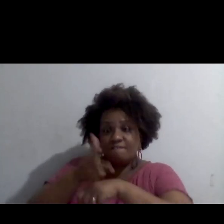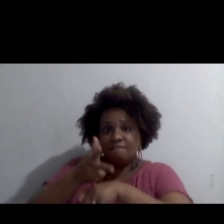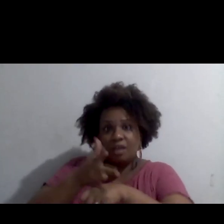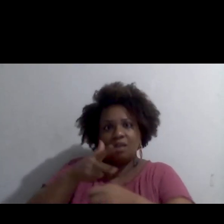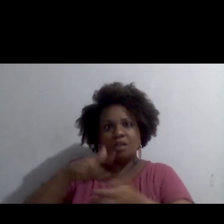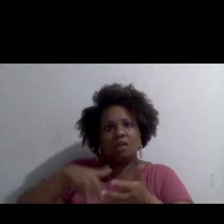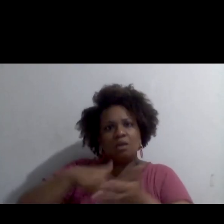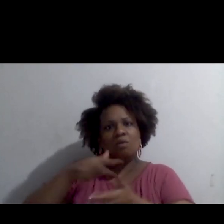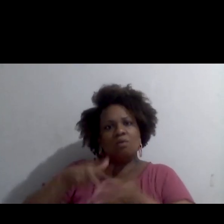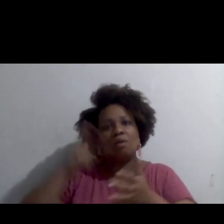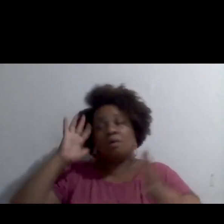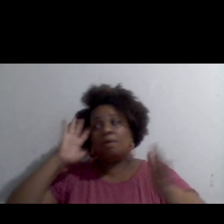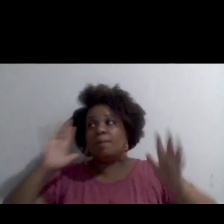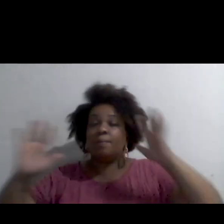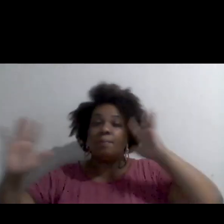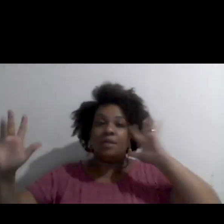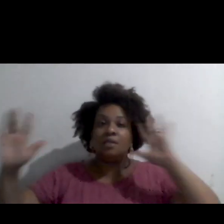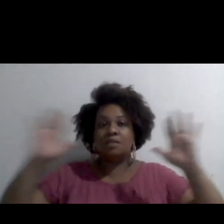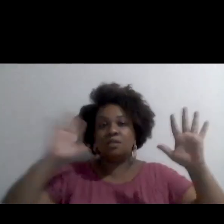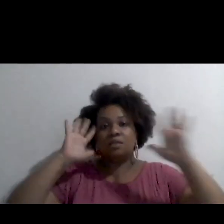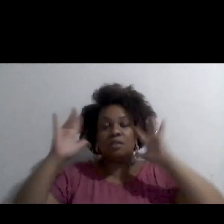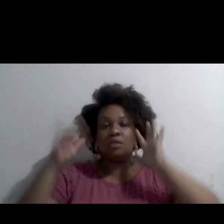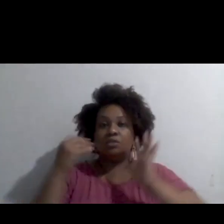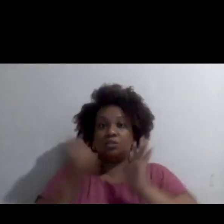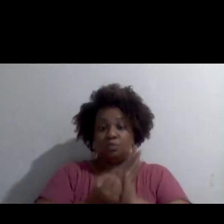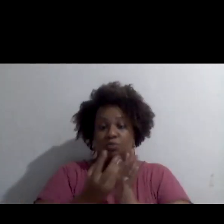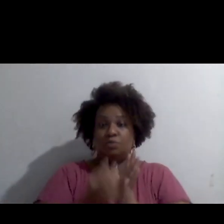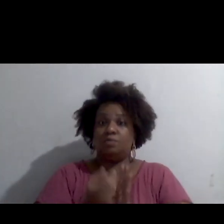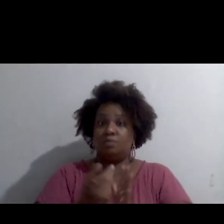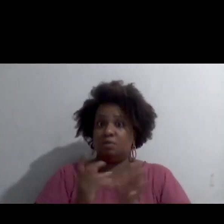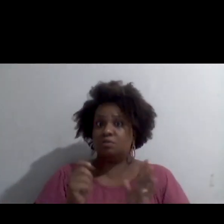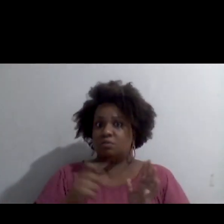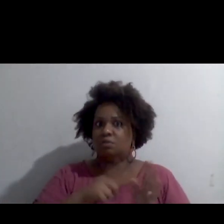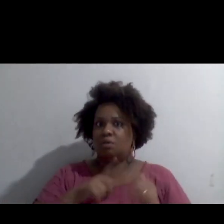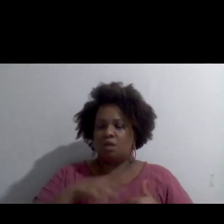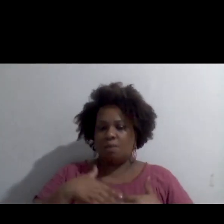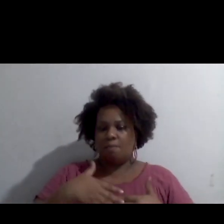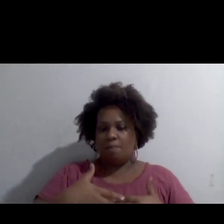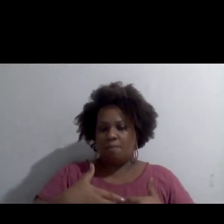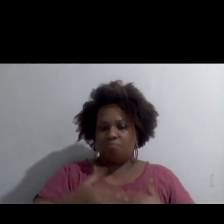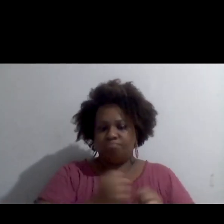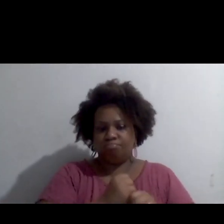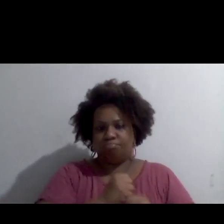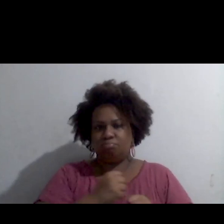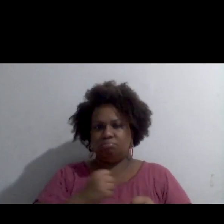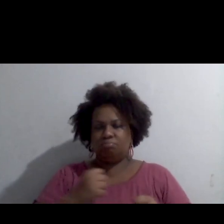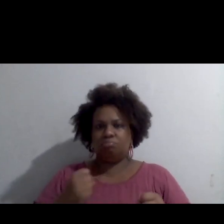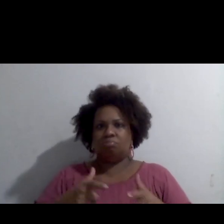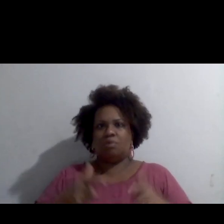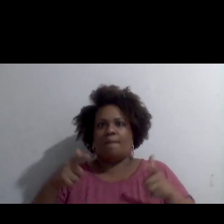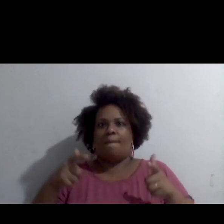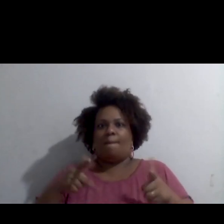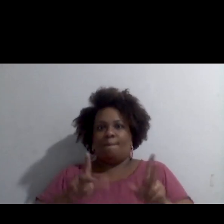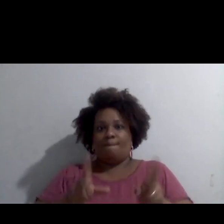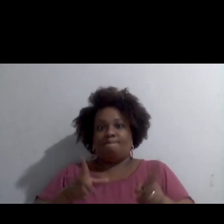pensamento como política pública, já que é uma área que vem crescendo cada vez mais e se praticamente